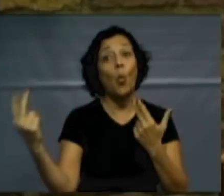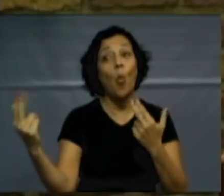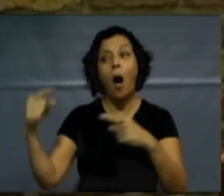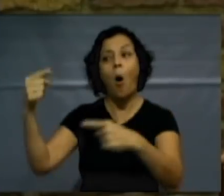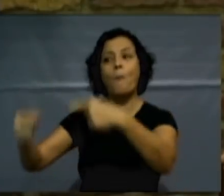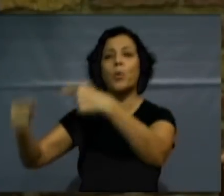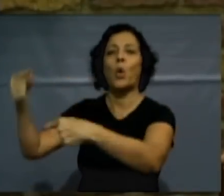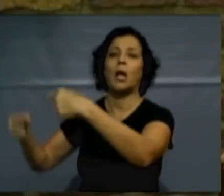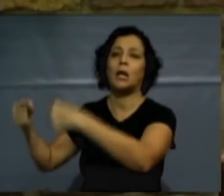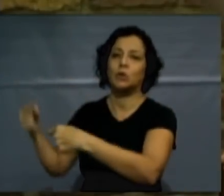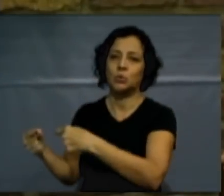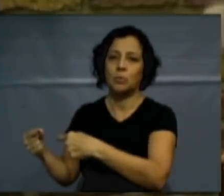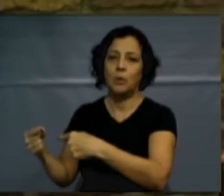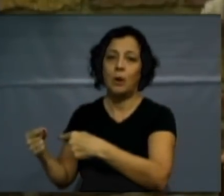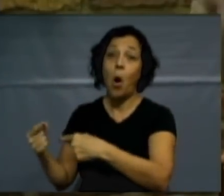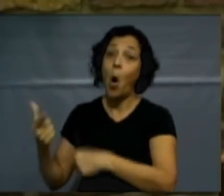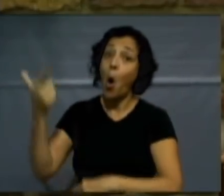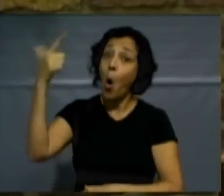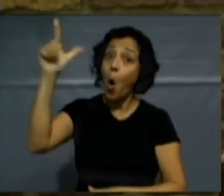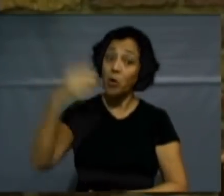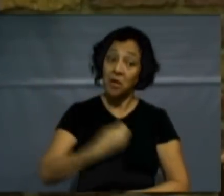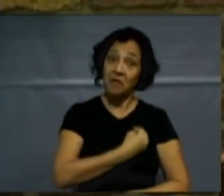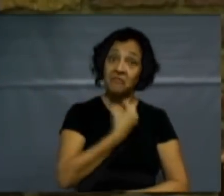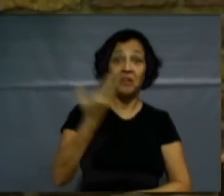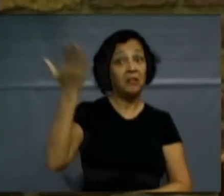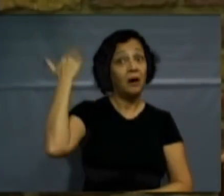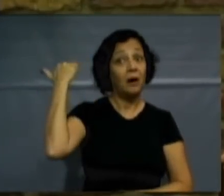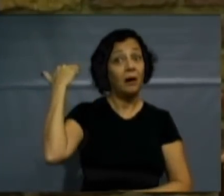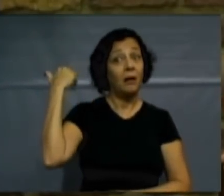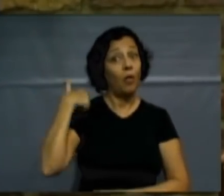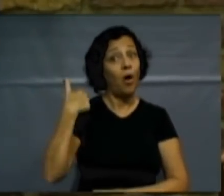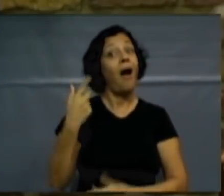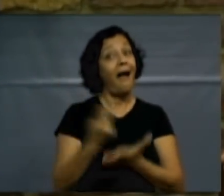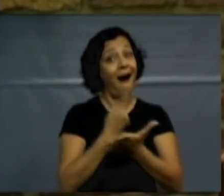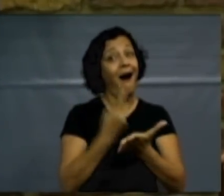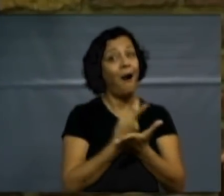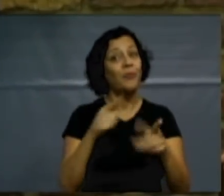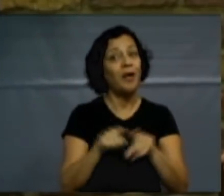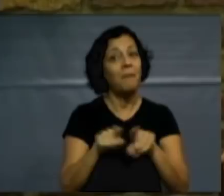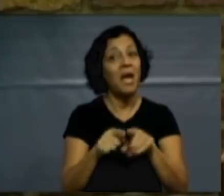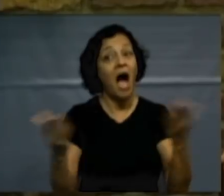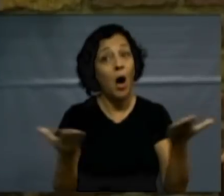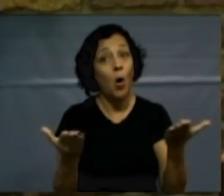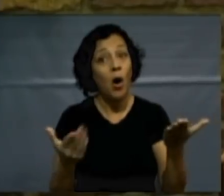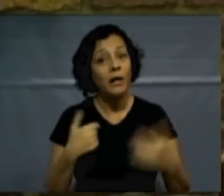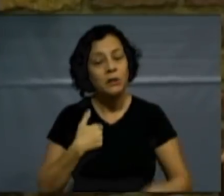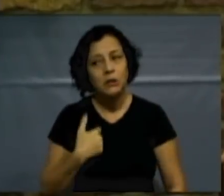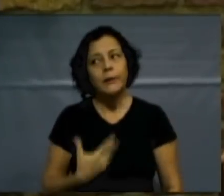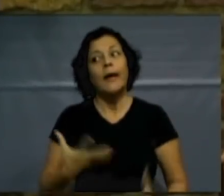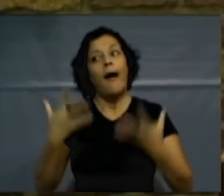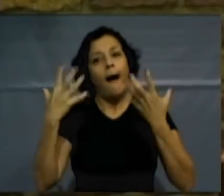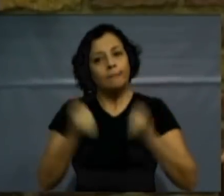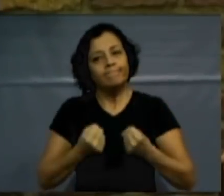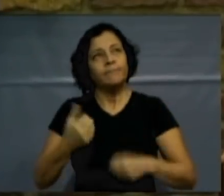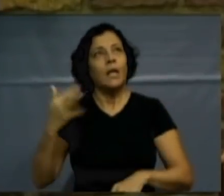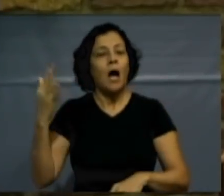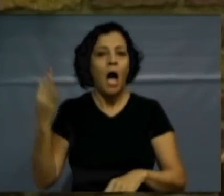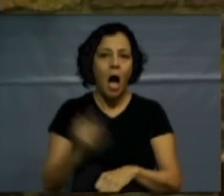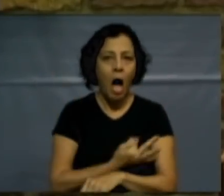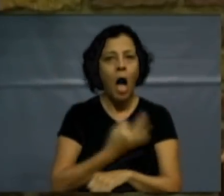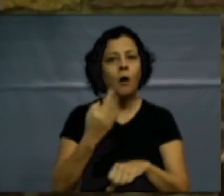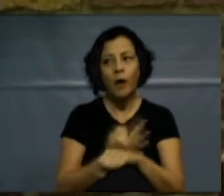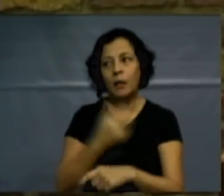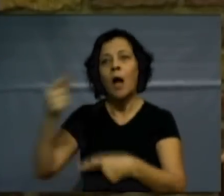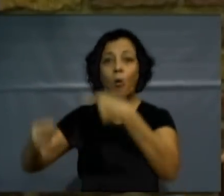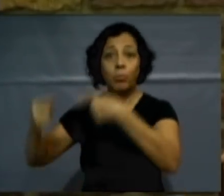sido nós em outra encarnação, e por isso que a gente está aqui, suportando eles, porque um dia eles nos suportaram. E